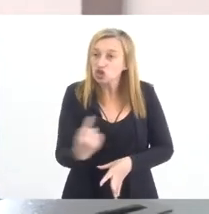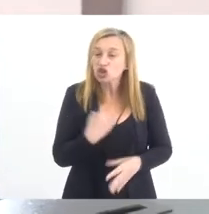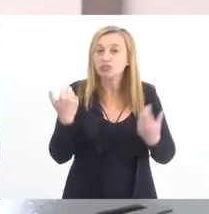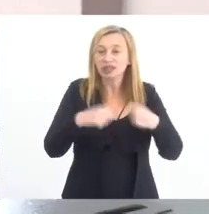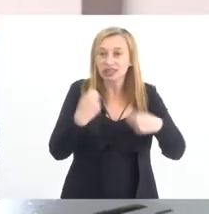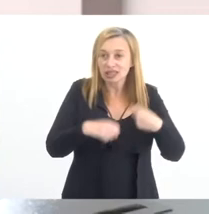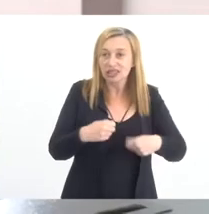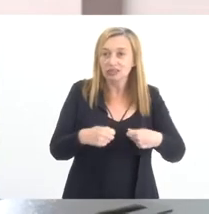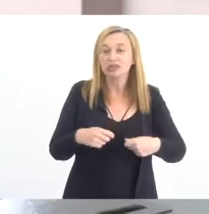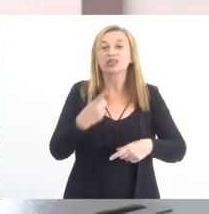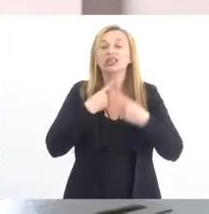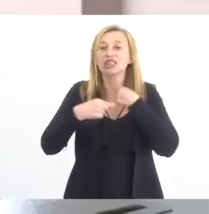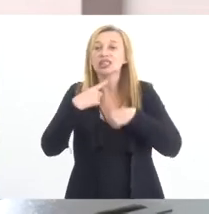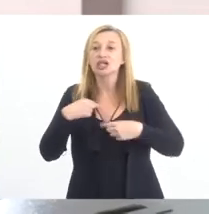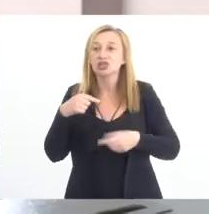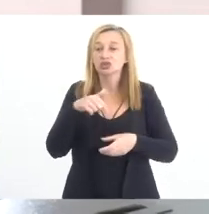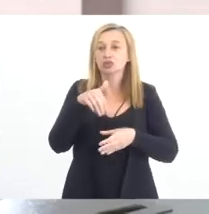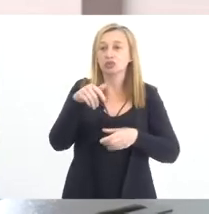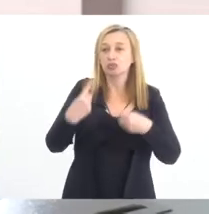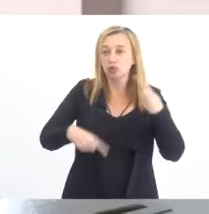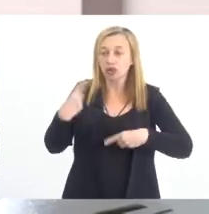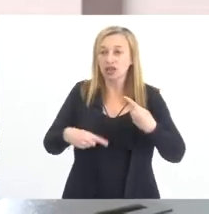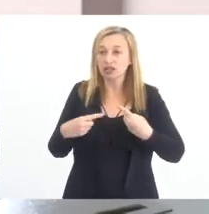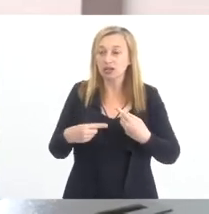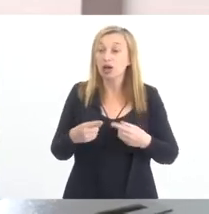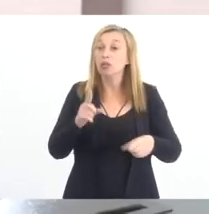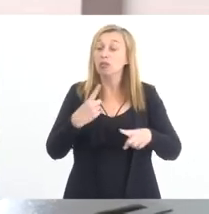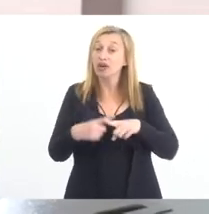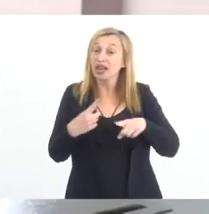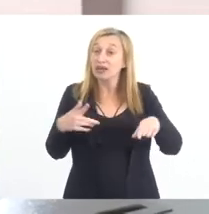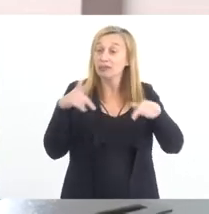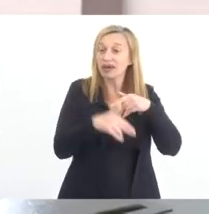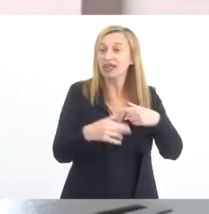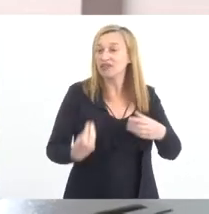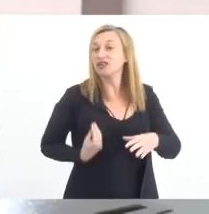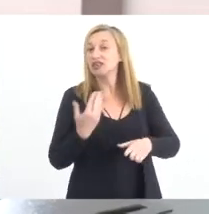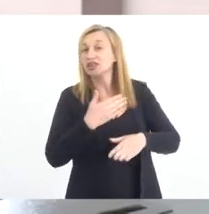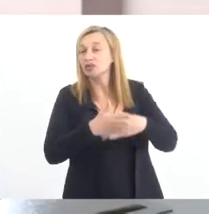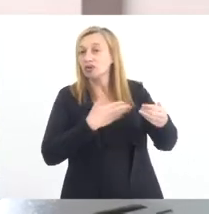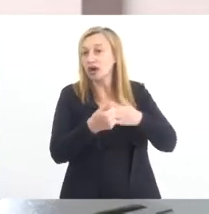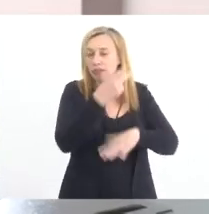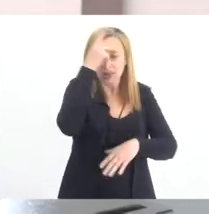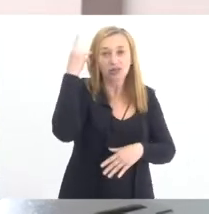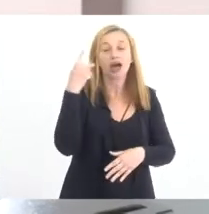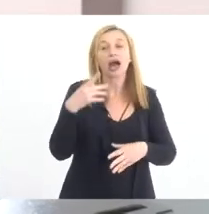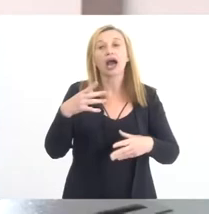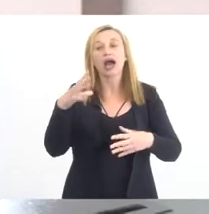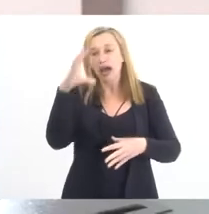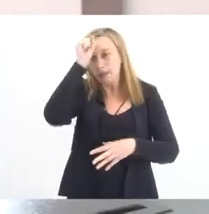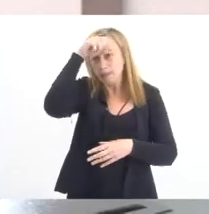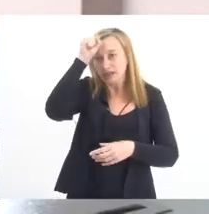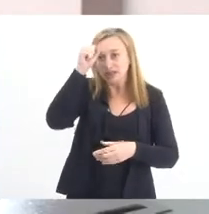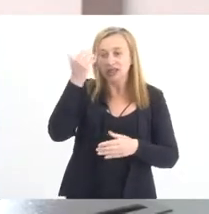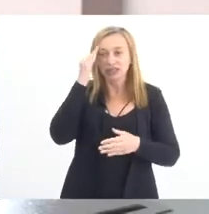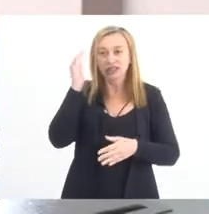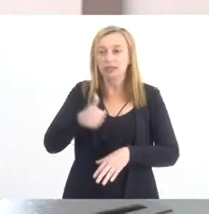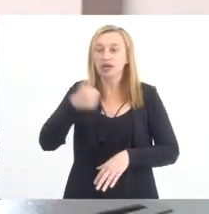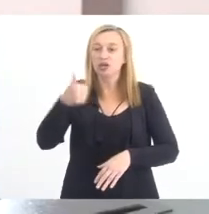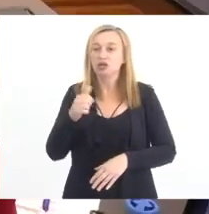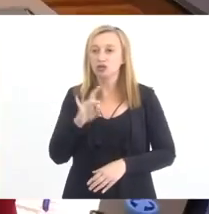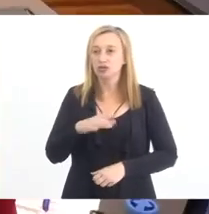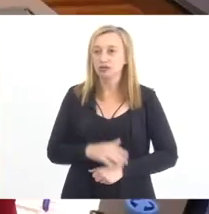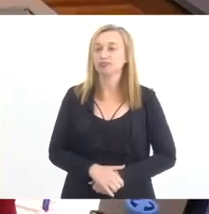ter interesse político, que a política interfere na vida de todo mundo. Então, tem que também aprender a fazer esse tipo de diferenciação. É apenas